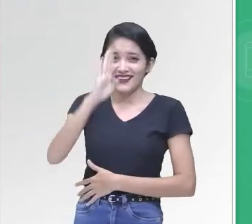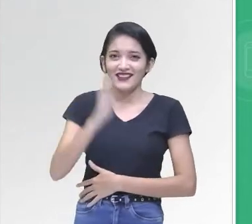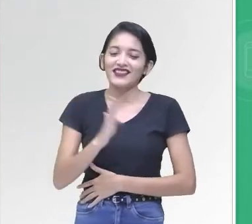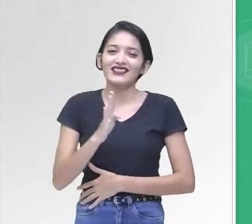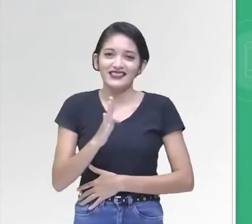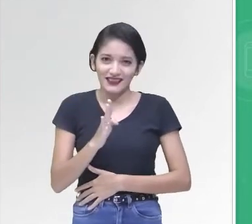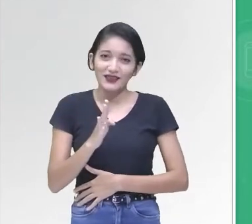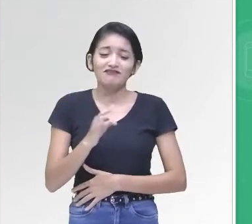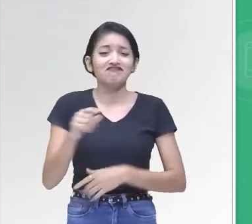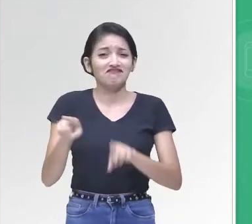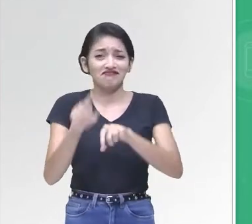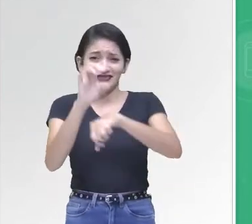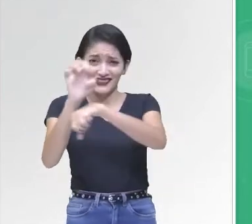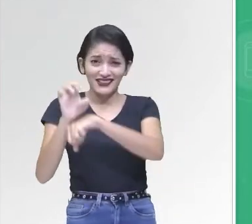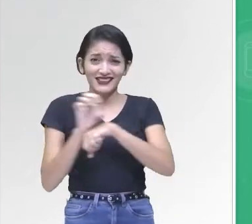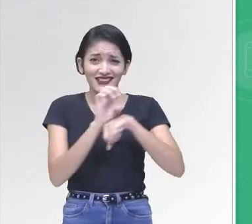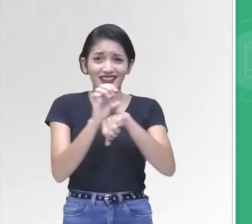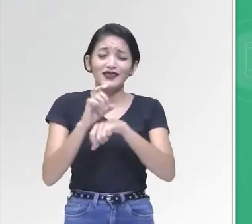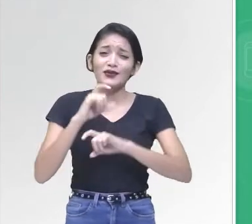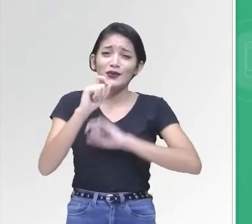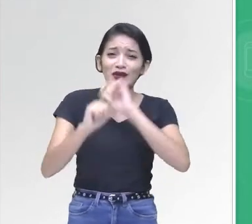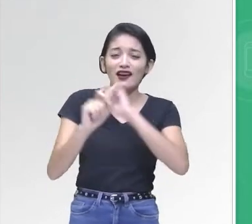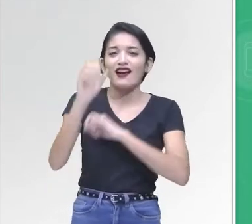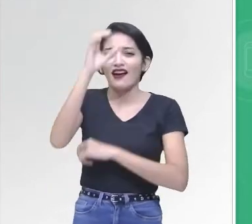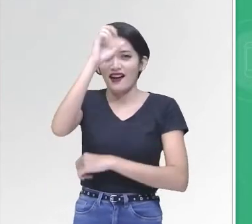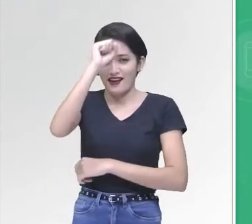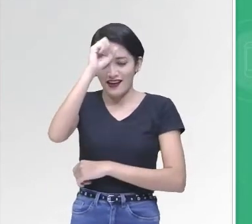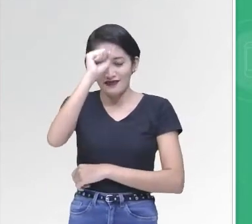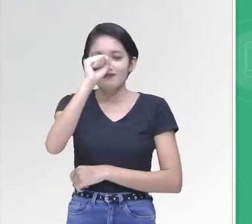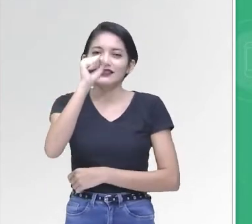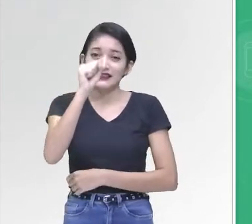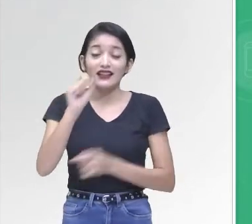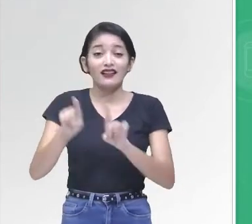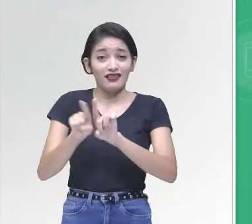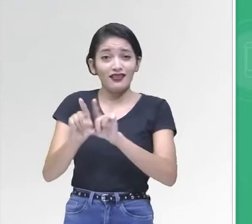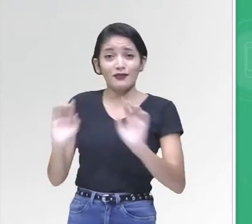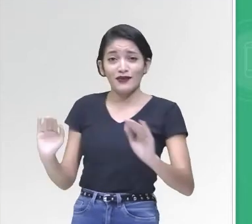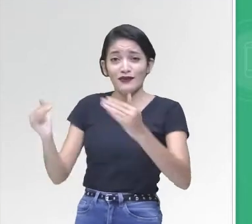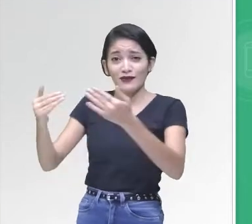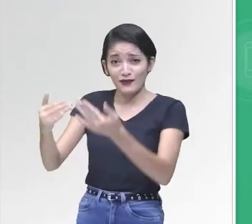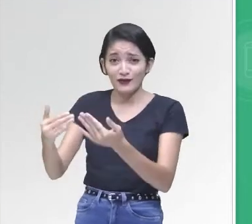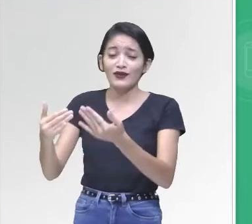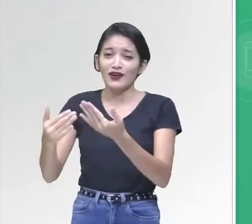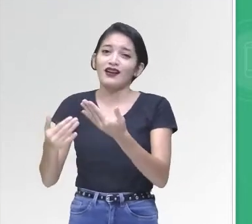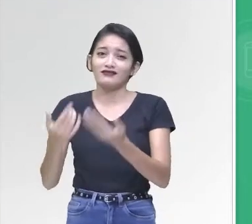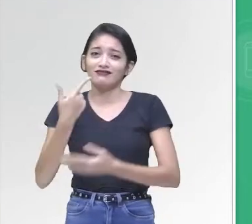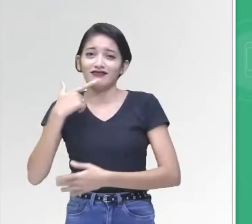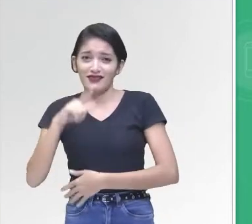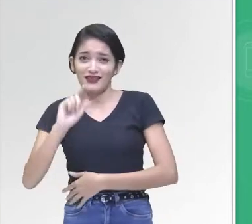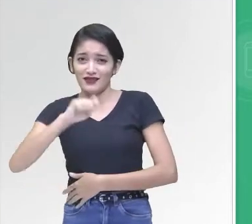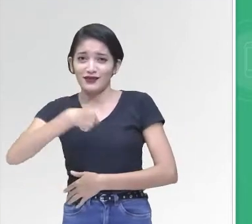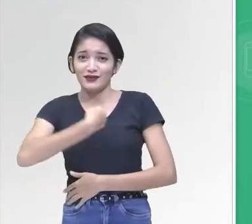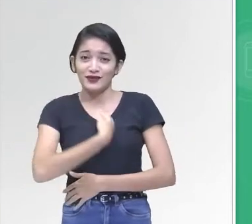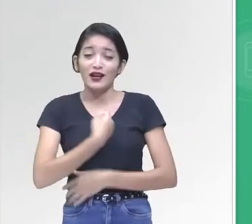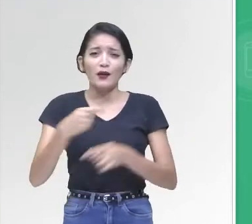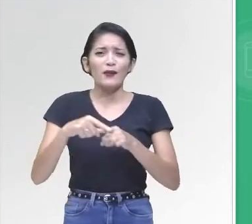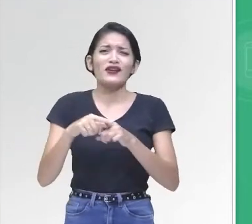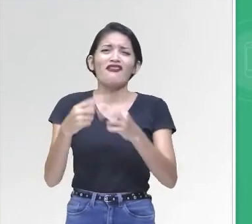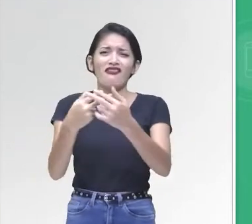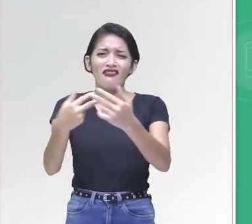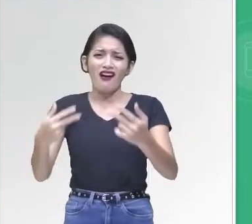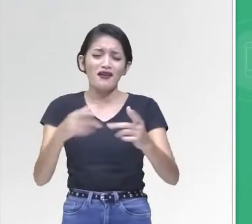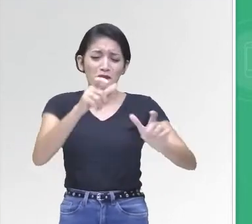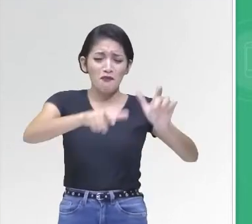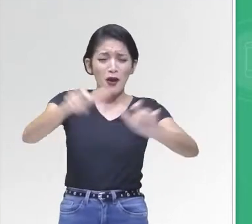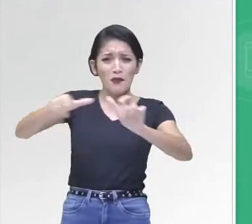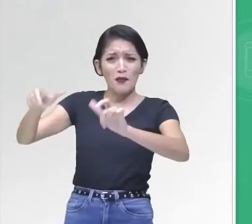estado do Amazonas, temos que aprender, temos que focar nessa língua. Porque somos arrodeados de